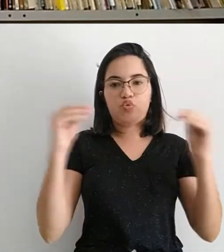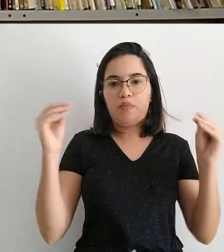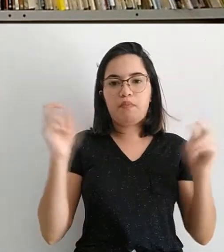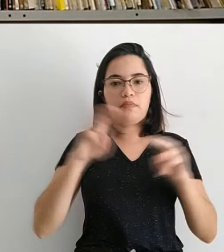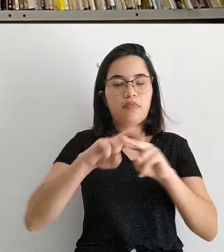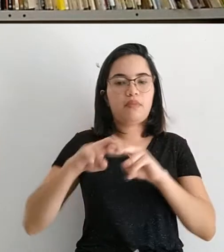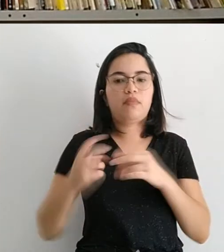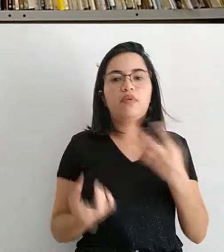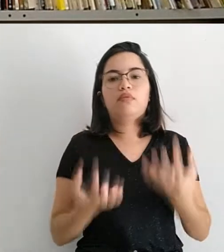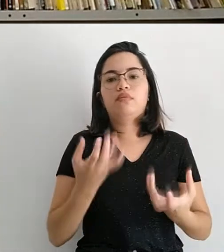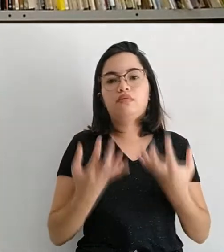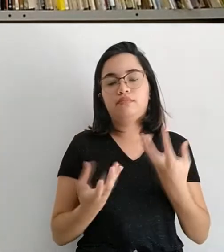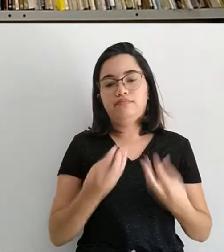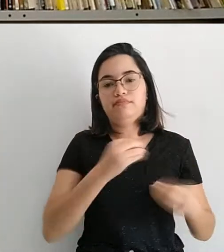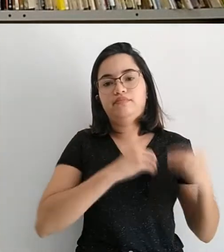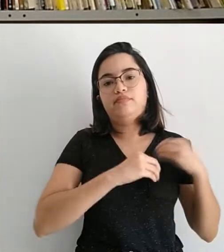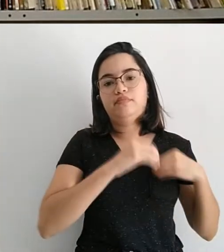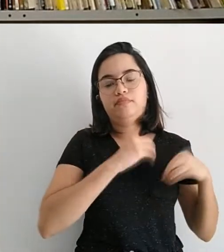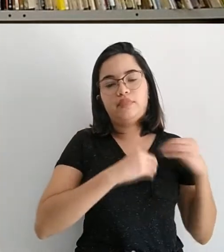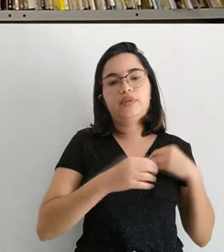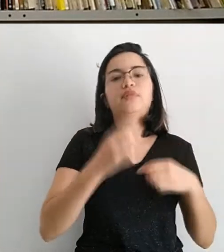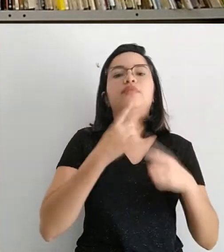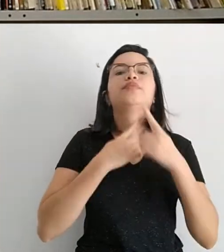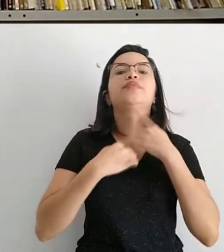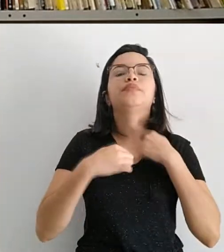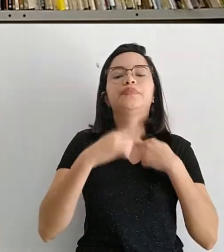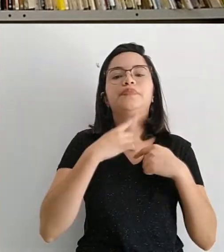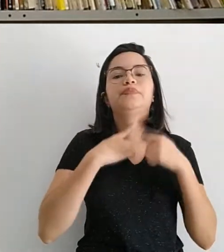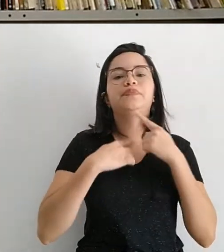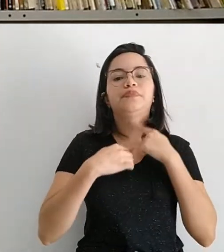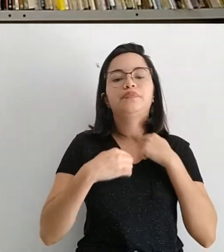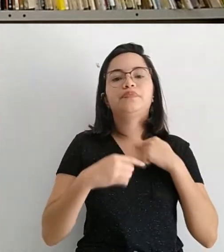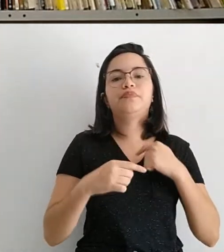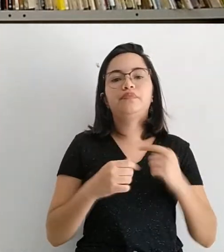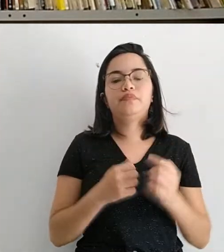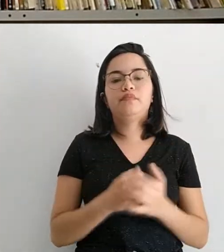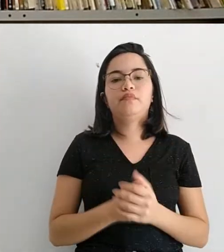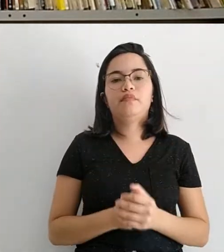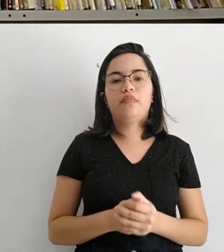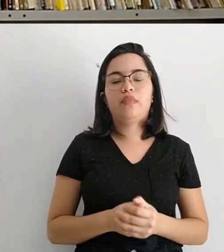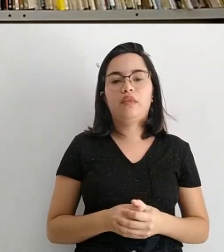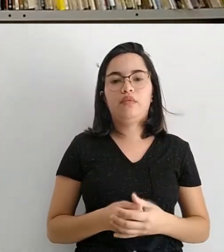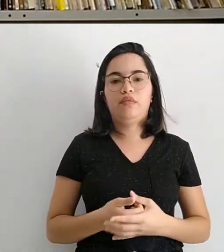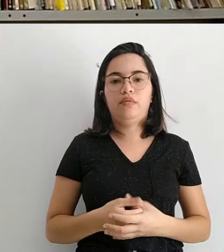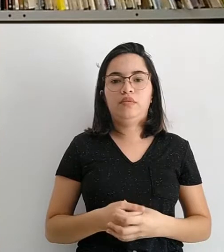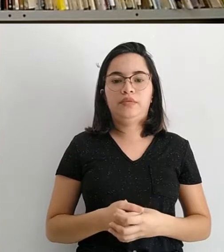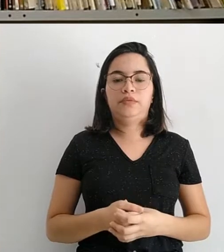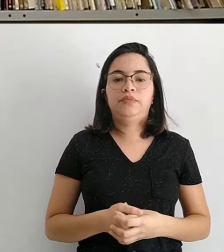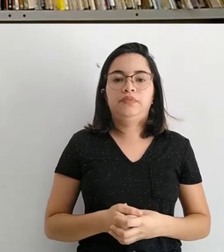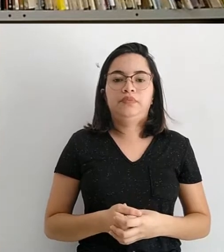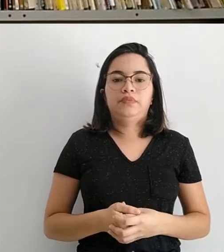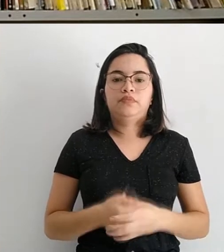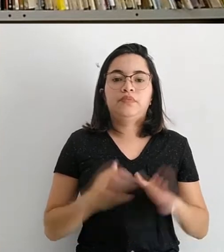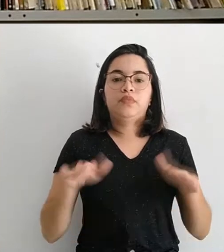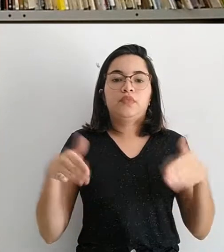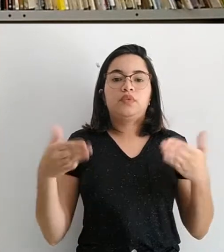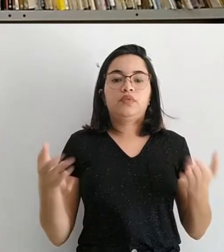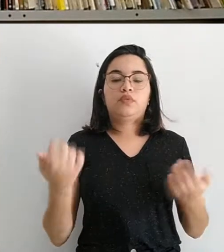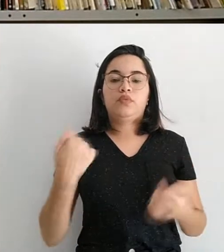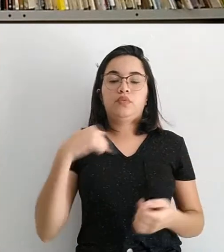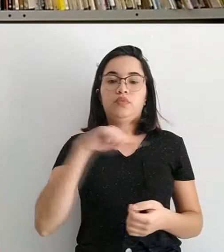essas chamas de pecado, de desejos, de cobiça. Então,